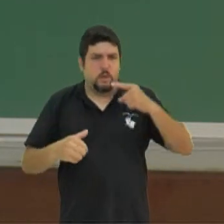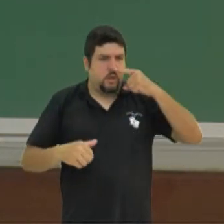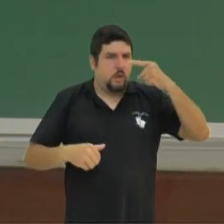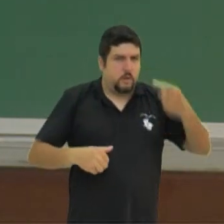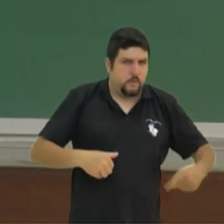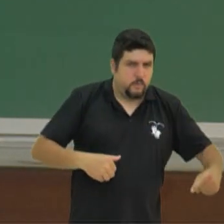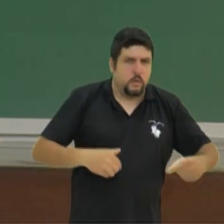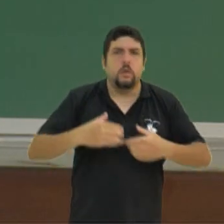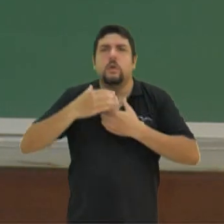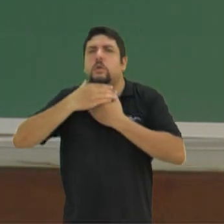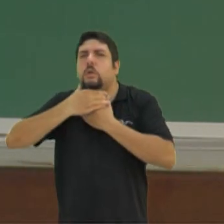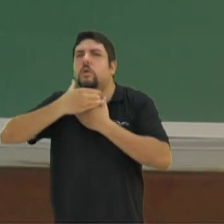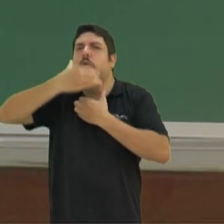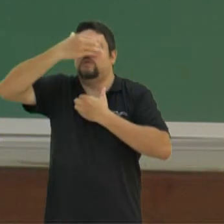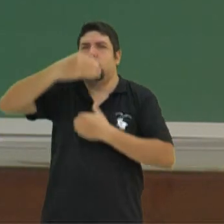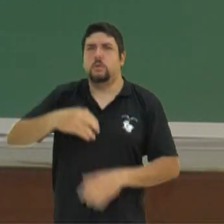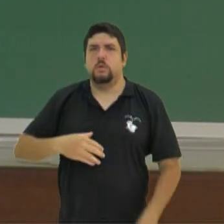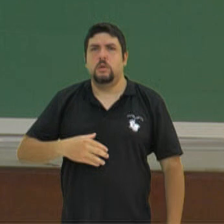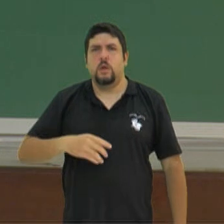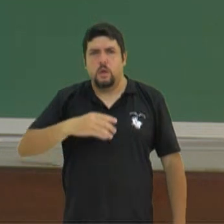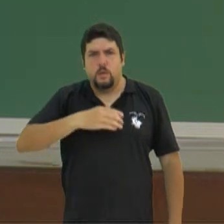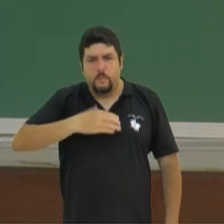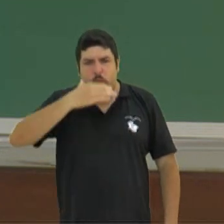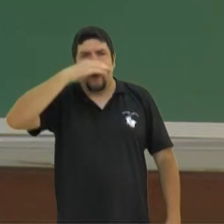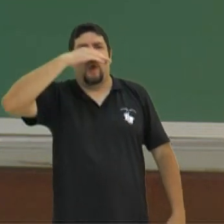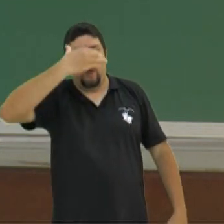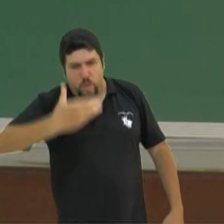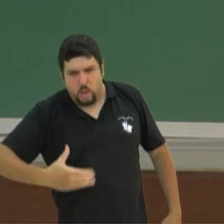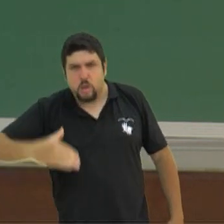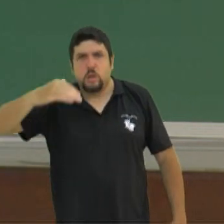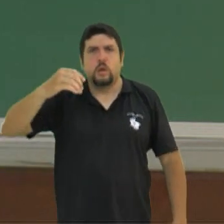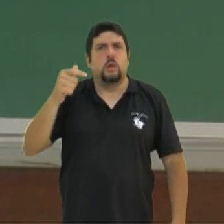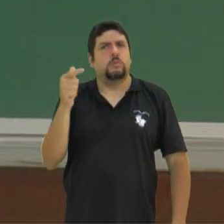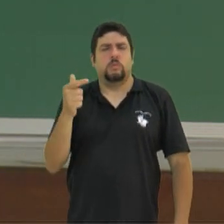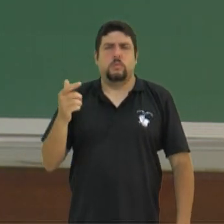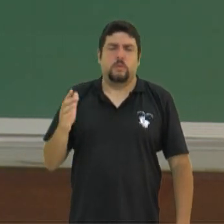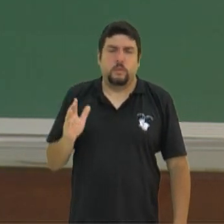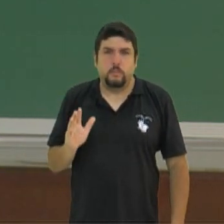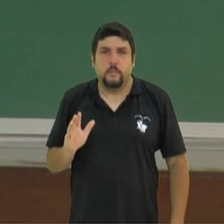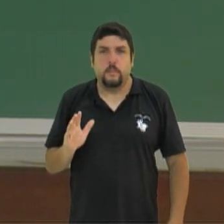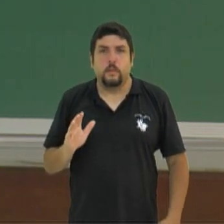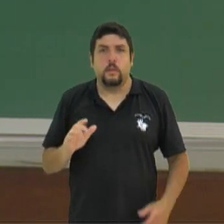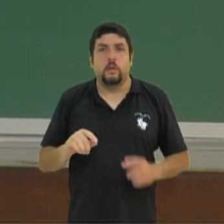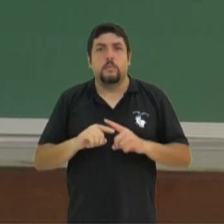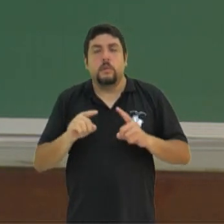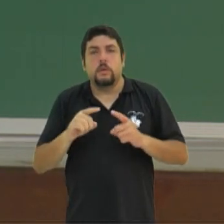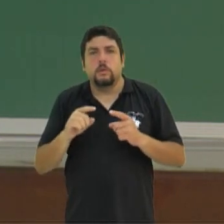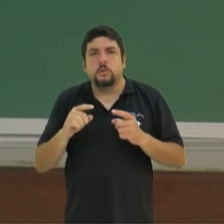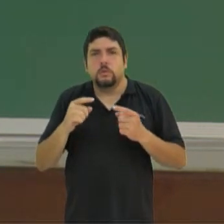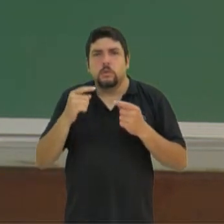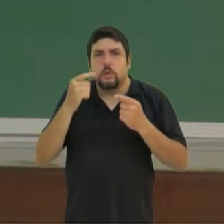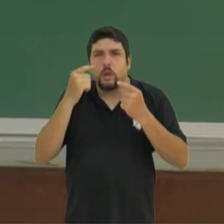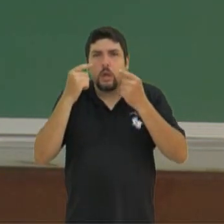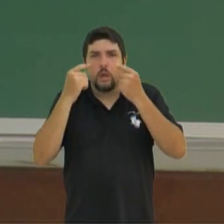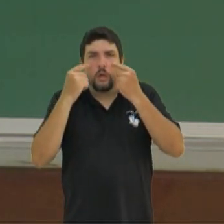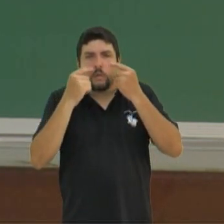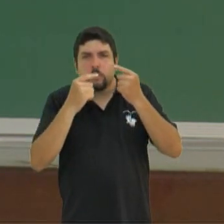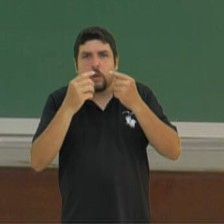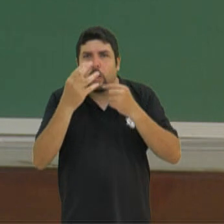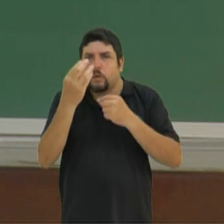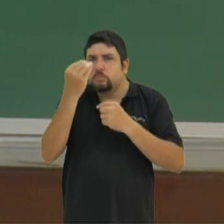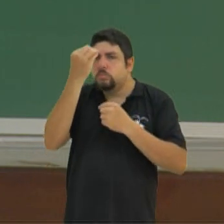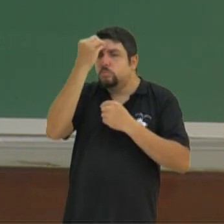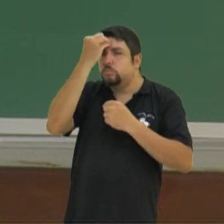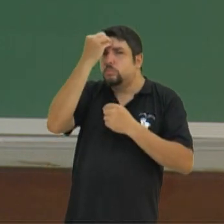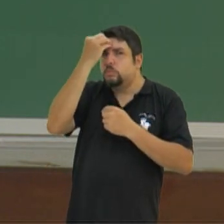imaginação, eu posso reunir imagens previamente fornecidas pelos meus sentidos e retidas na memória.